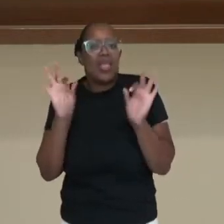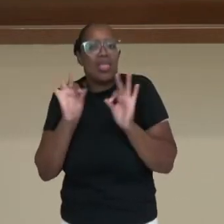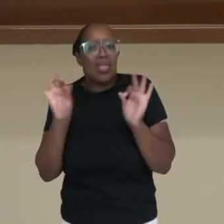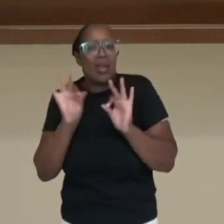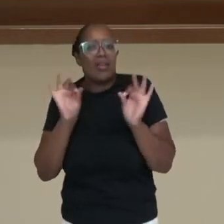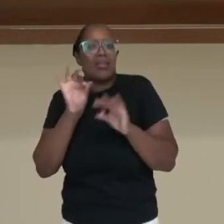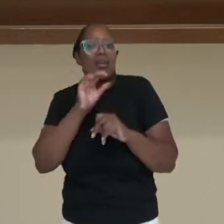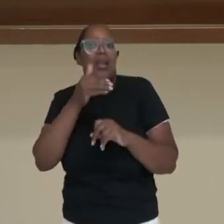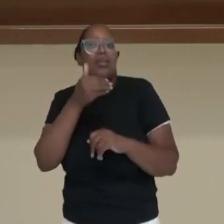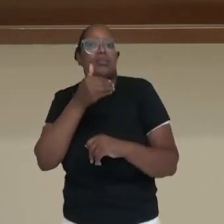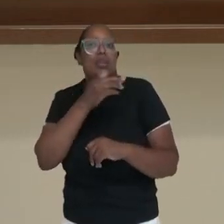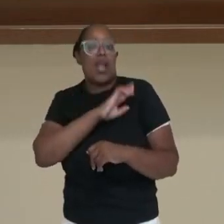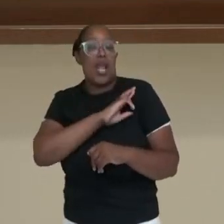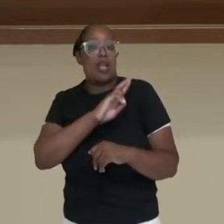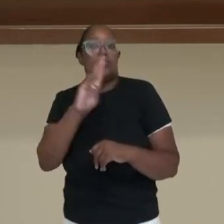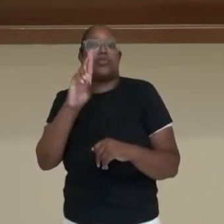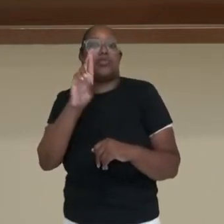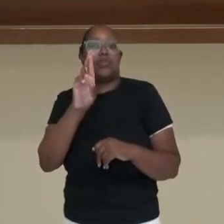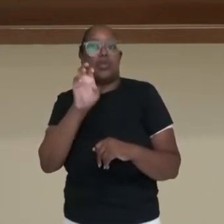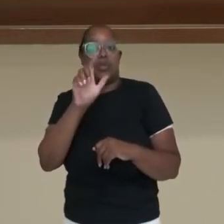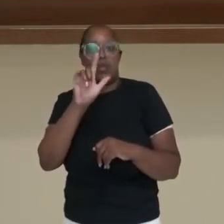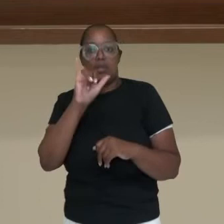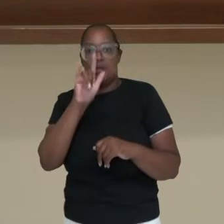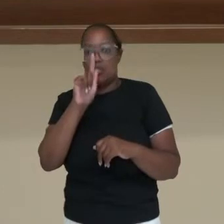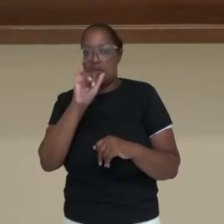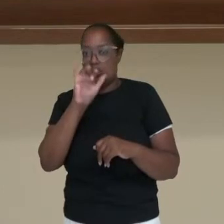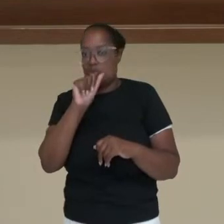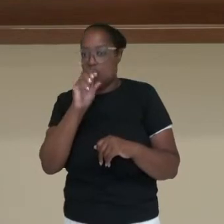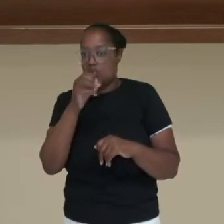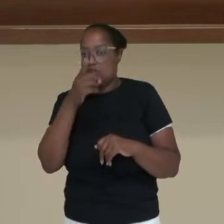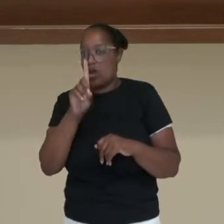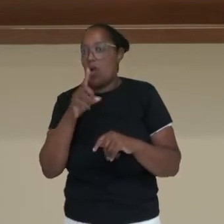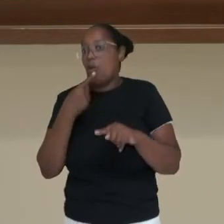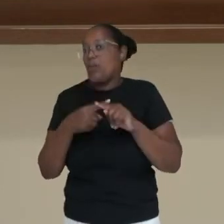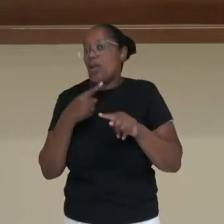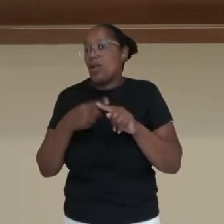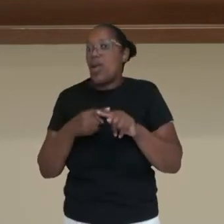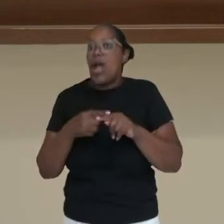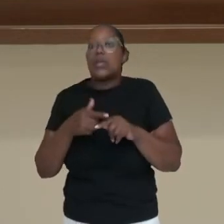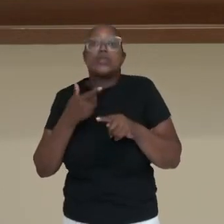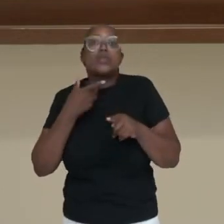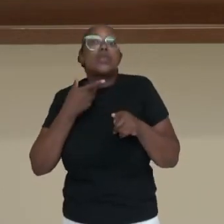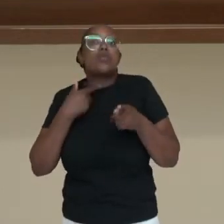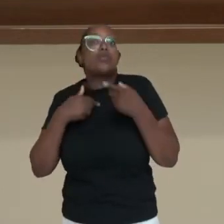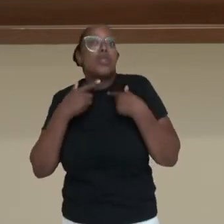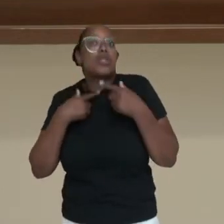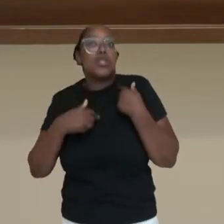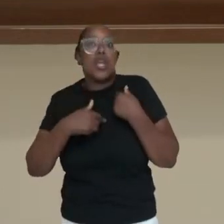vai aprender, né? Porque não se trata assim do meu desejo pessoal, do que eu